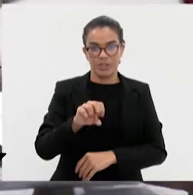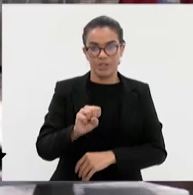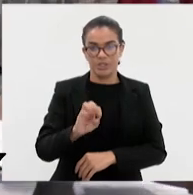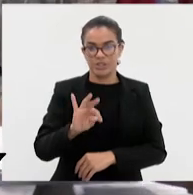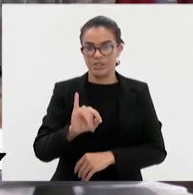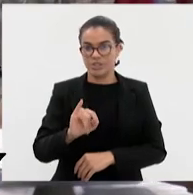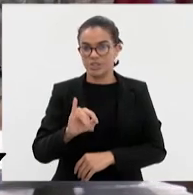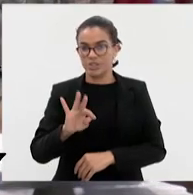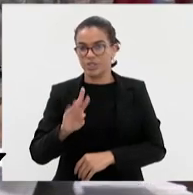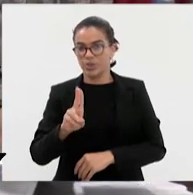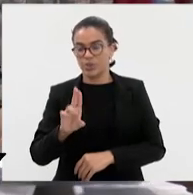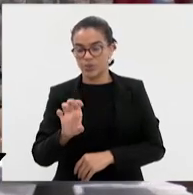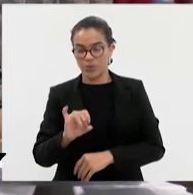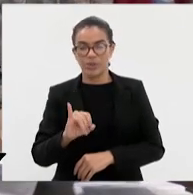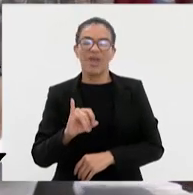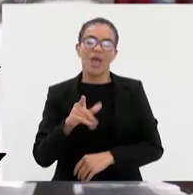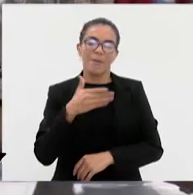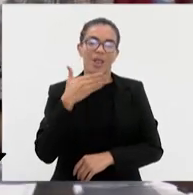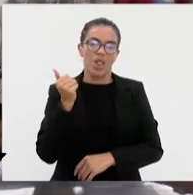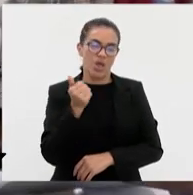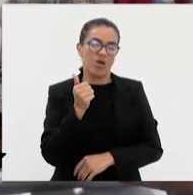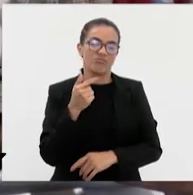No artigo 1º ele é autorizativo.